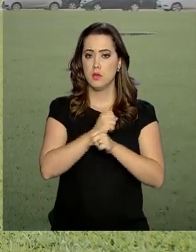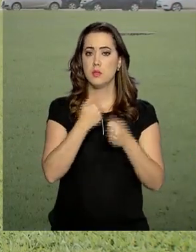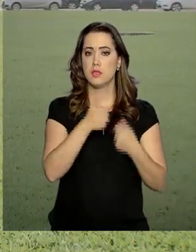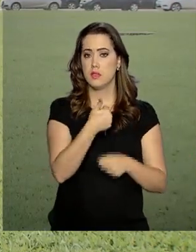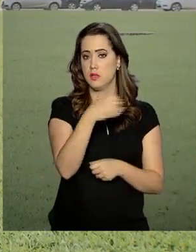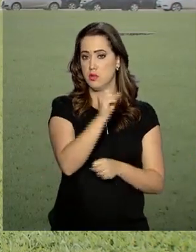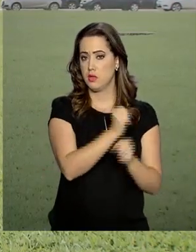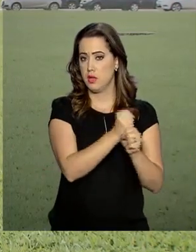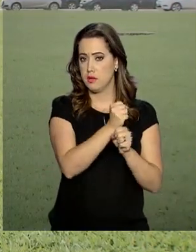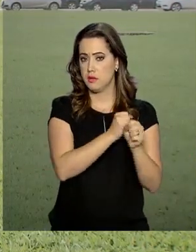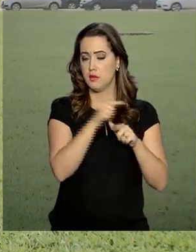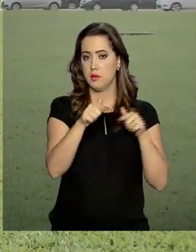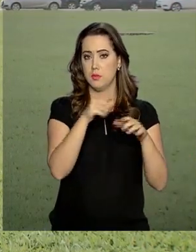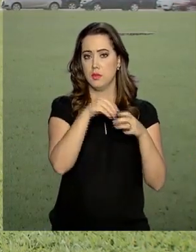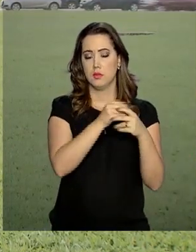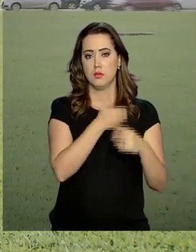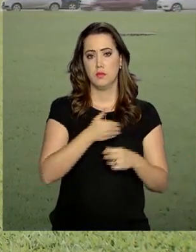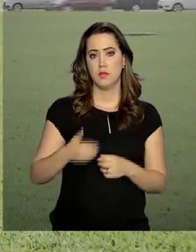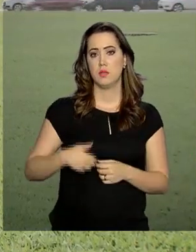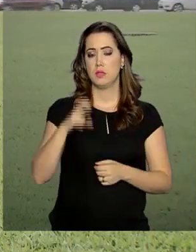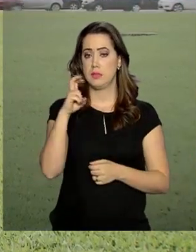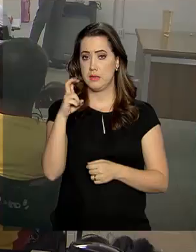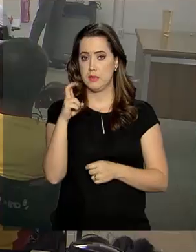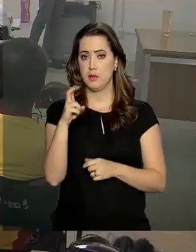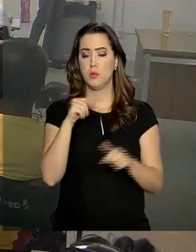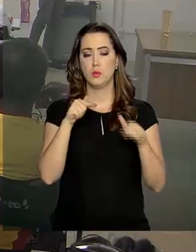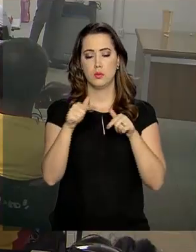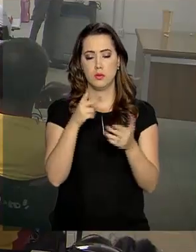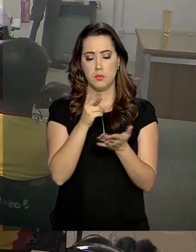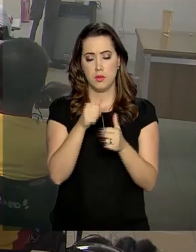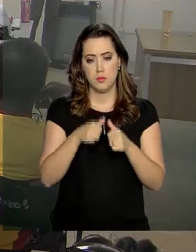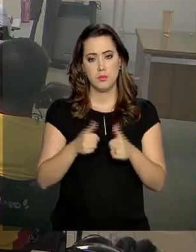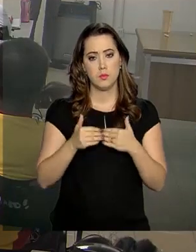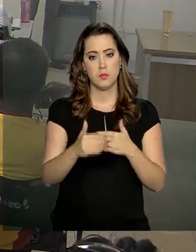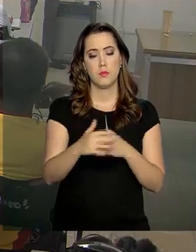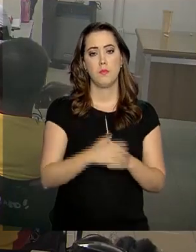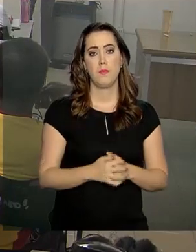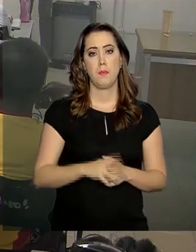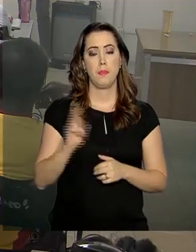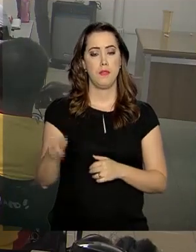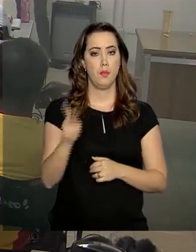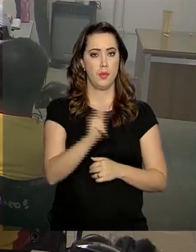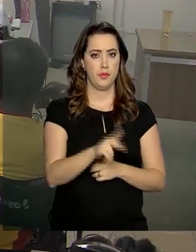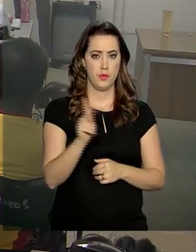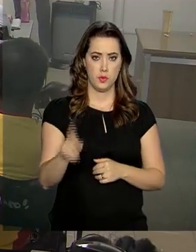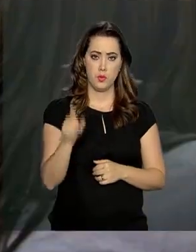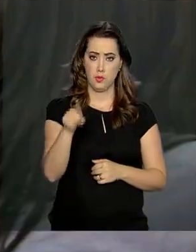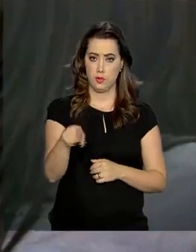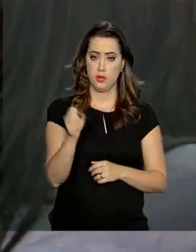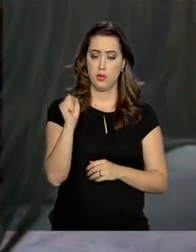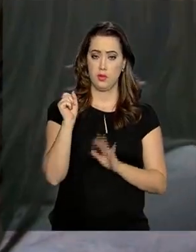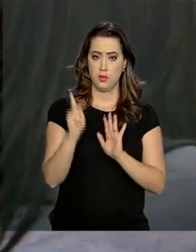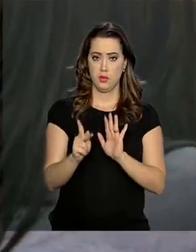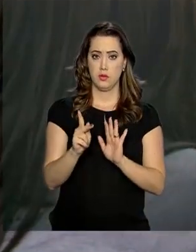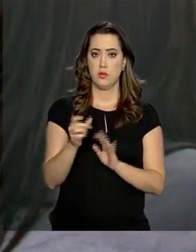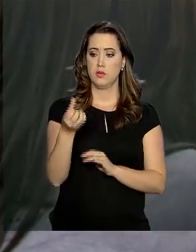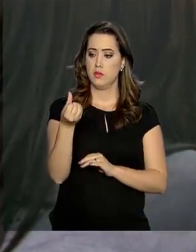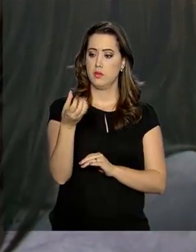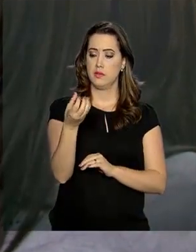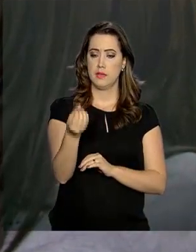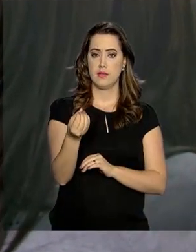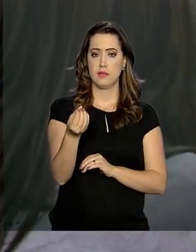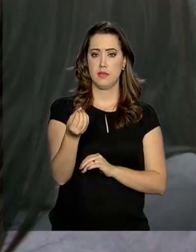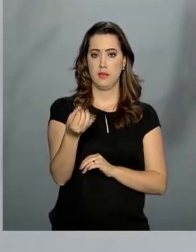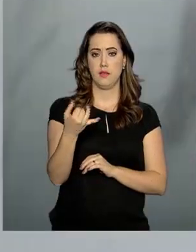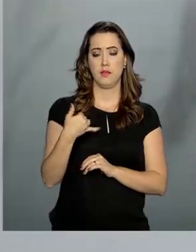público e 5 anos no cargo que ocupa. A proposta para os professores é de que eles se aposentem com 60 anos